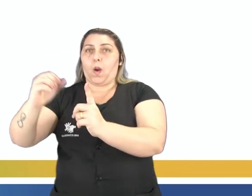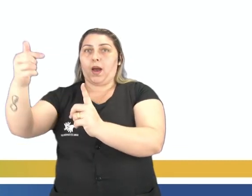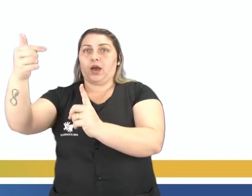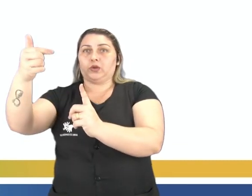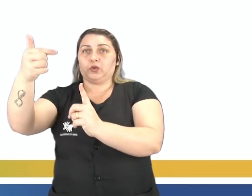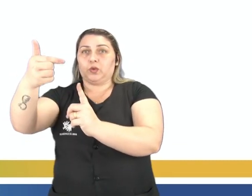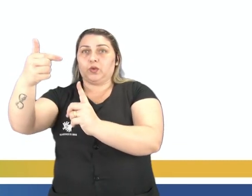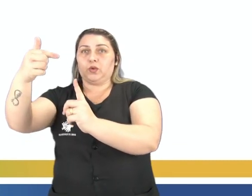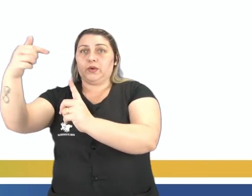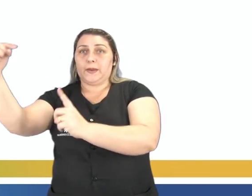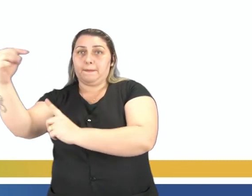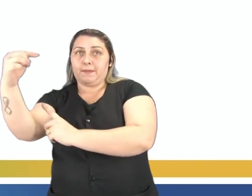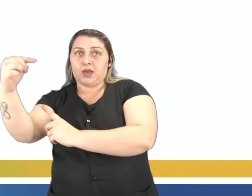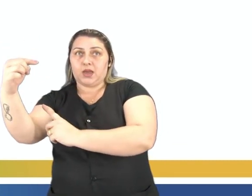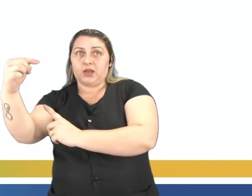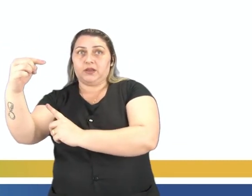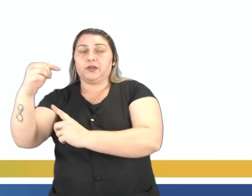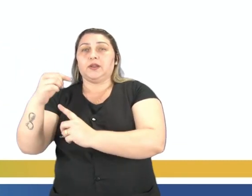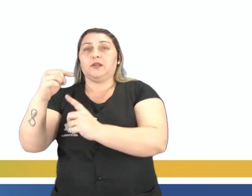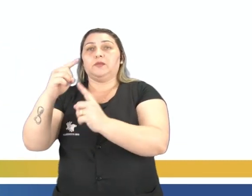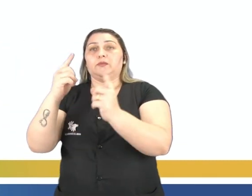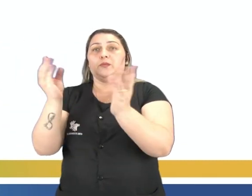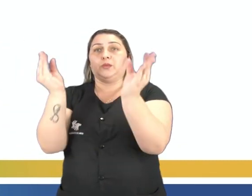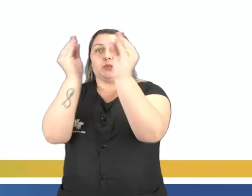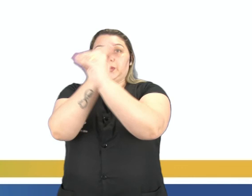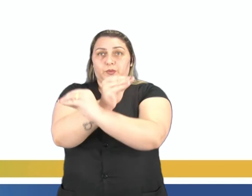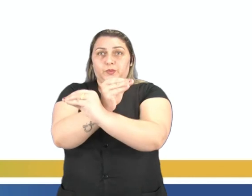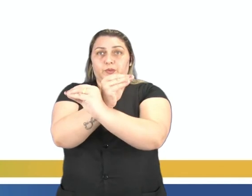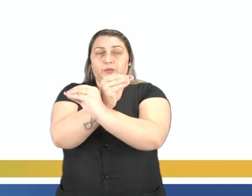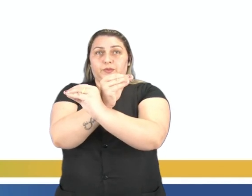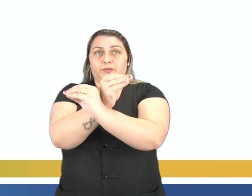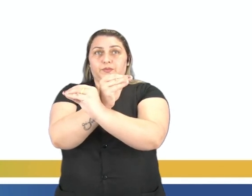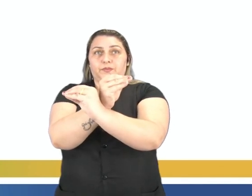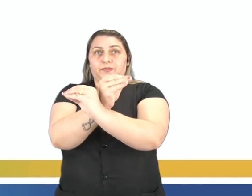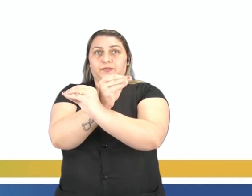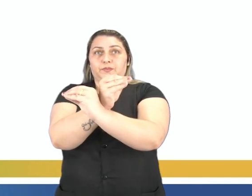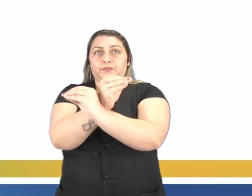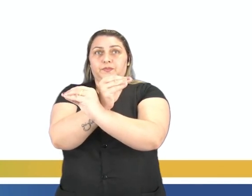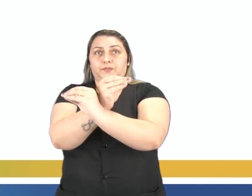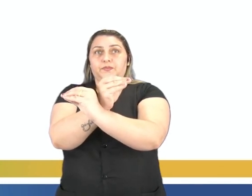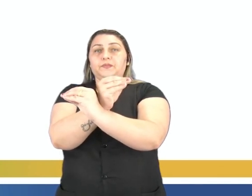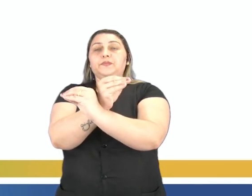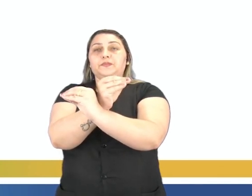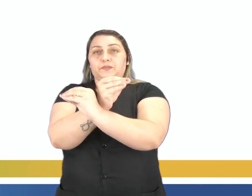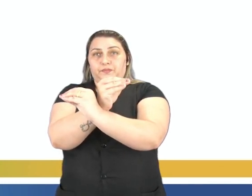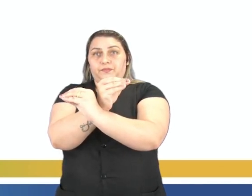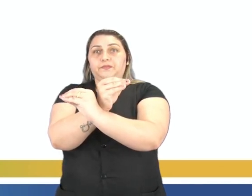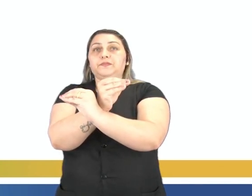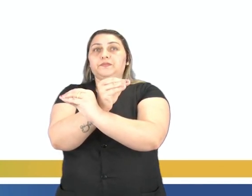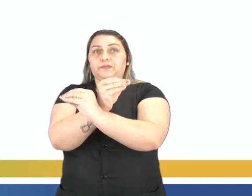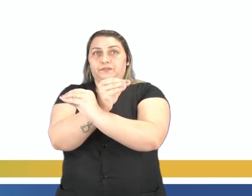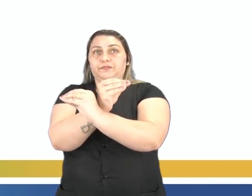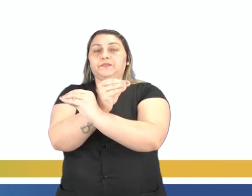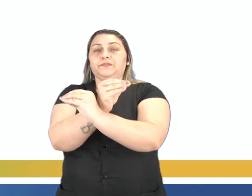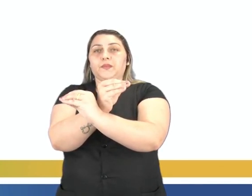do oxigênio, colocar o seu NOx. O que a gente vai fazer agora? Transformar o NOx em índice.